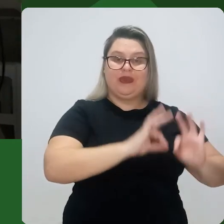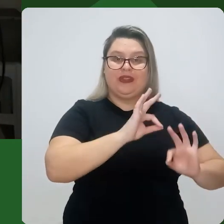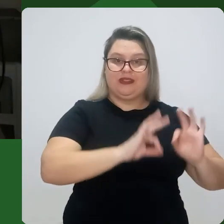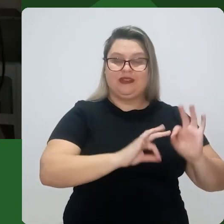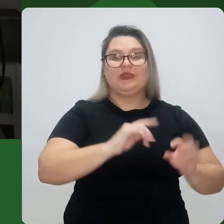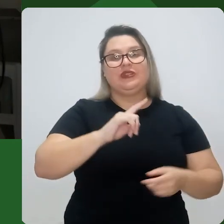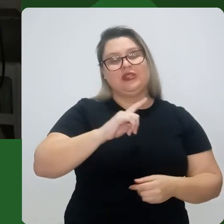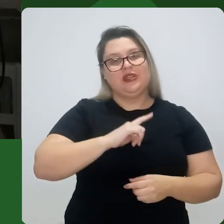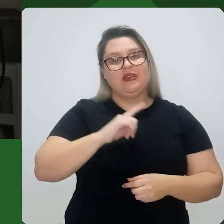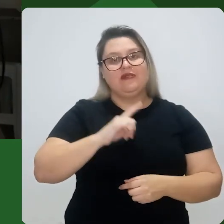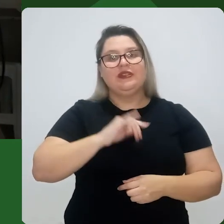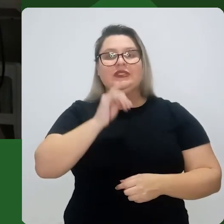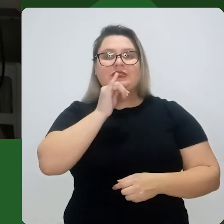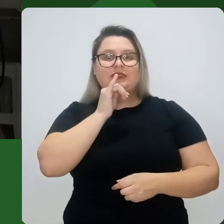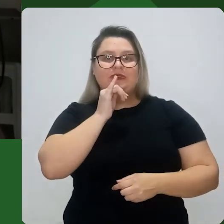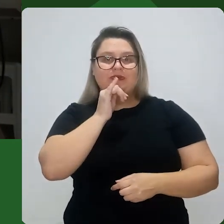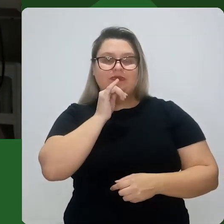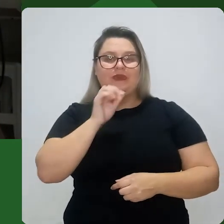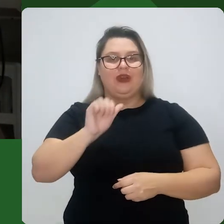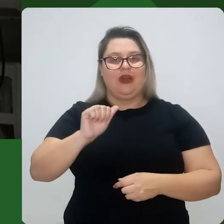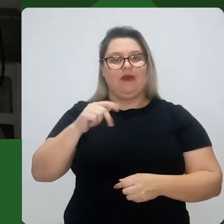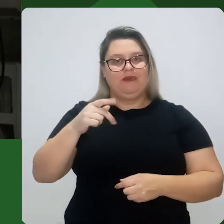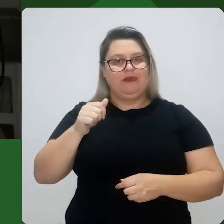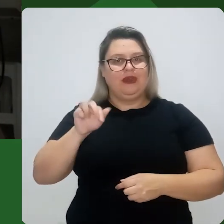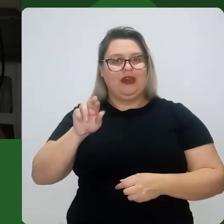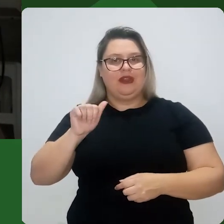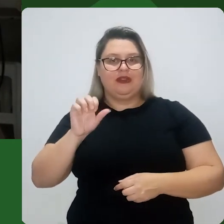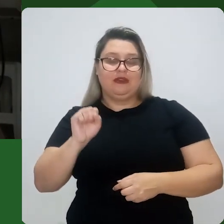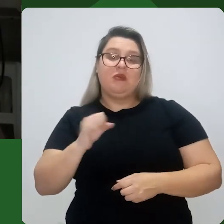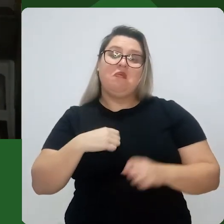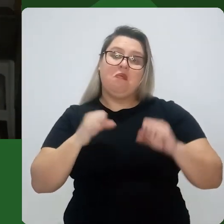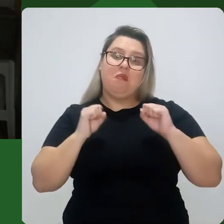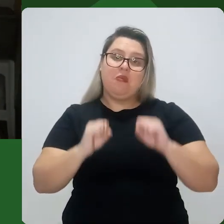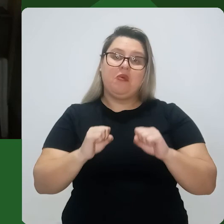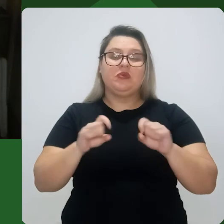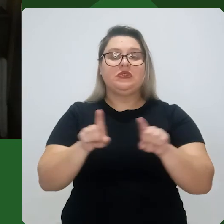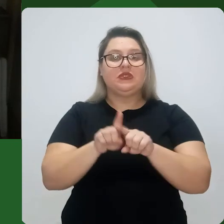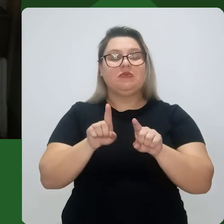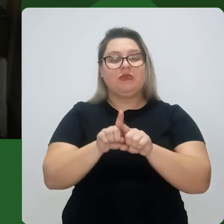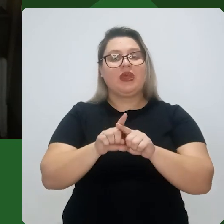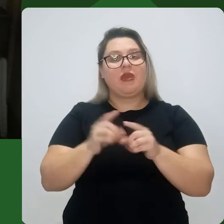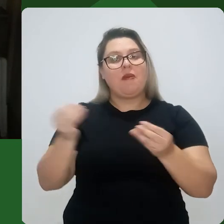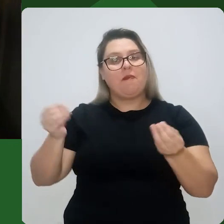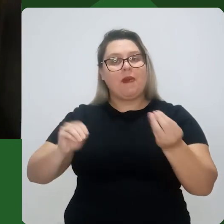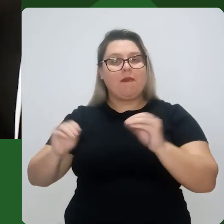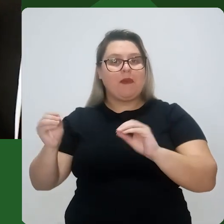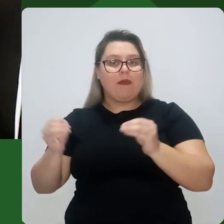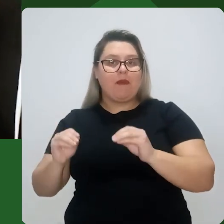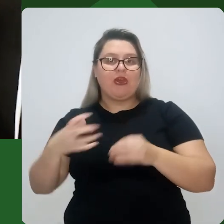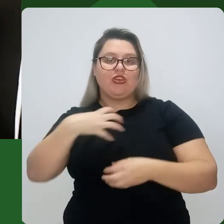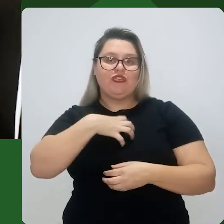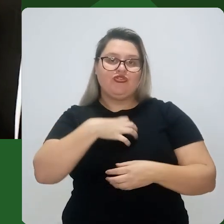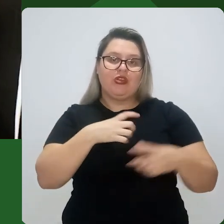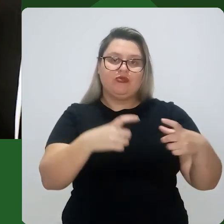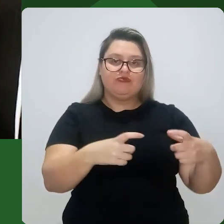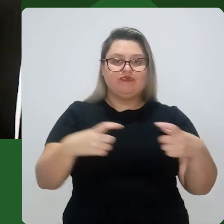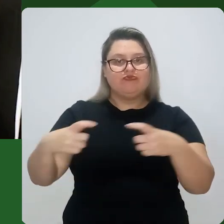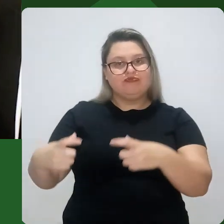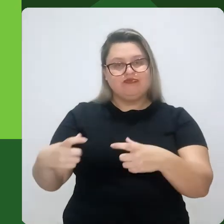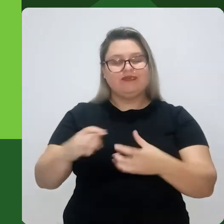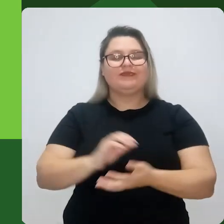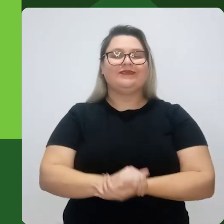minha preparação haja aparas, eu posso também empratar nesse formato.